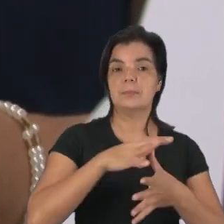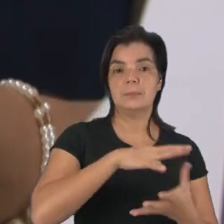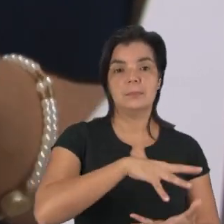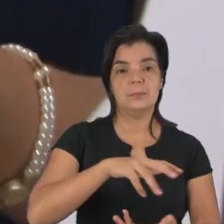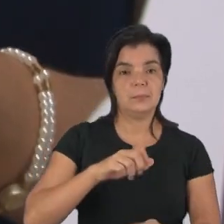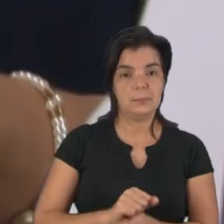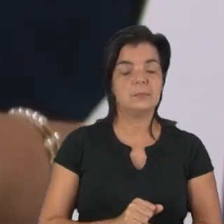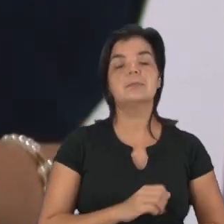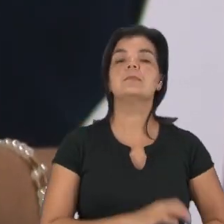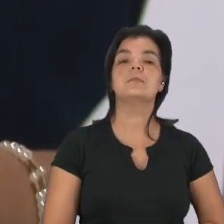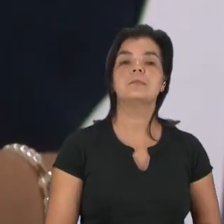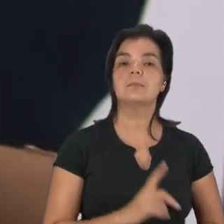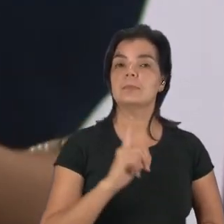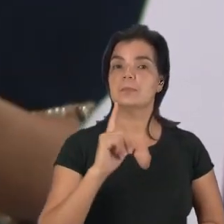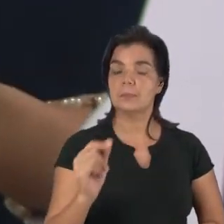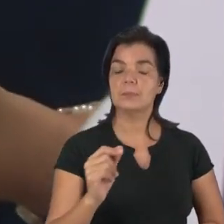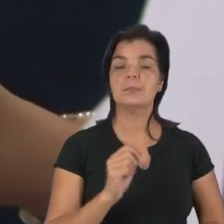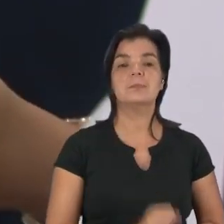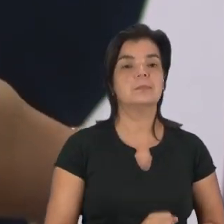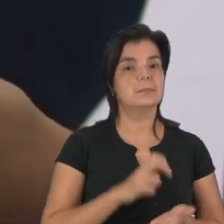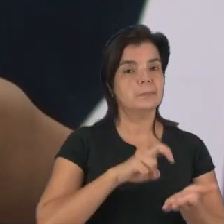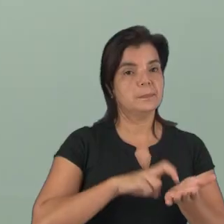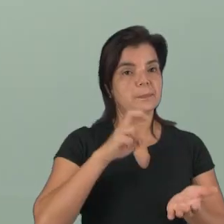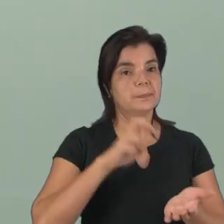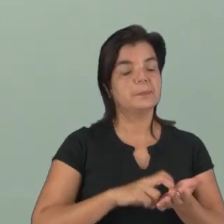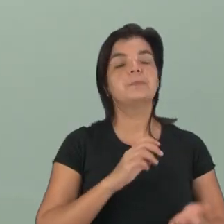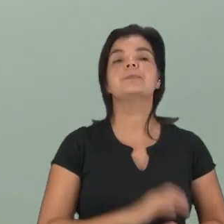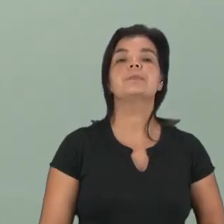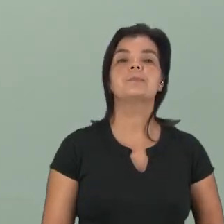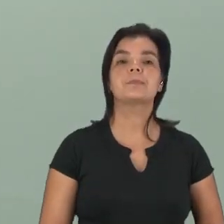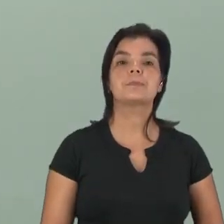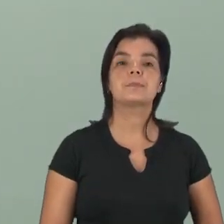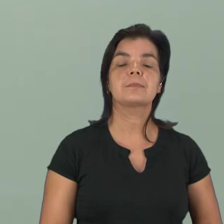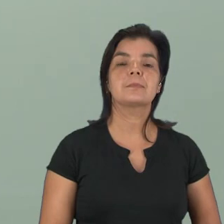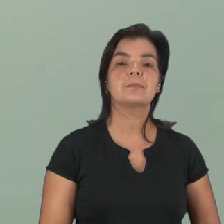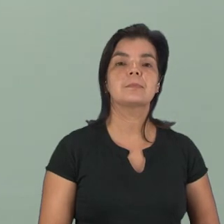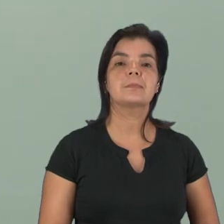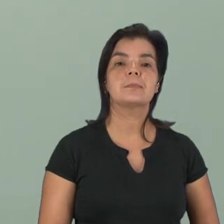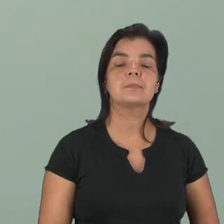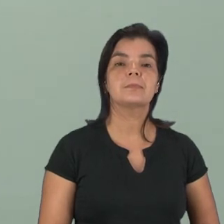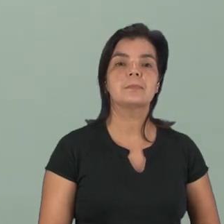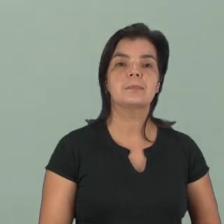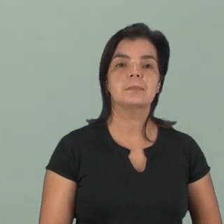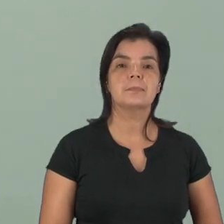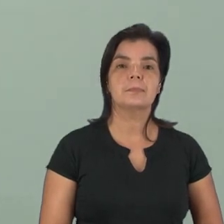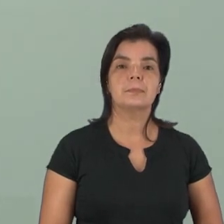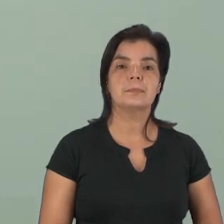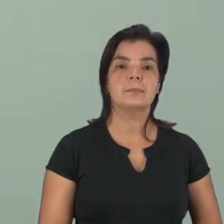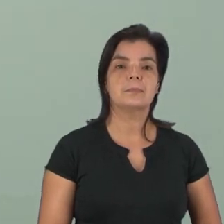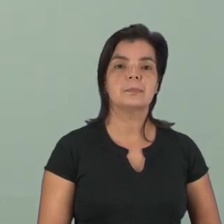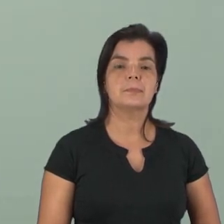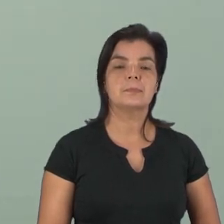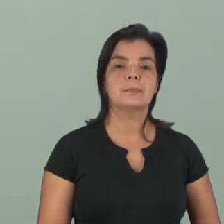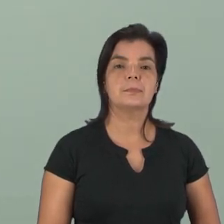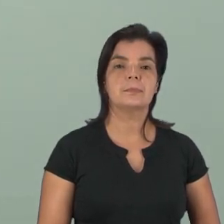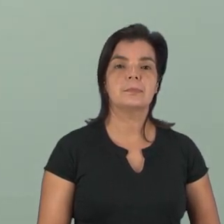certo então ele saiu no período da manhã e vamos conhecer agora